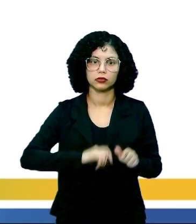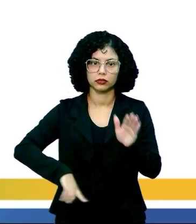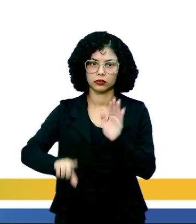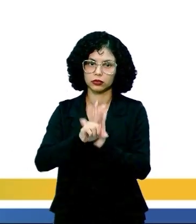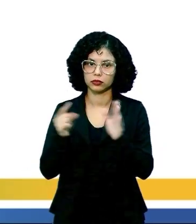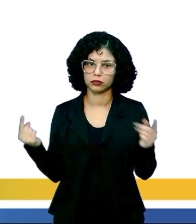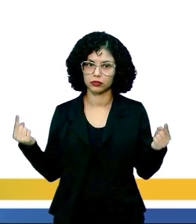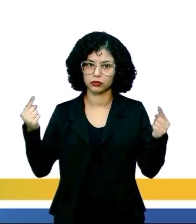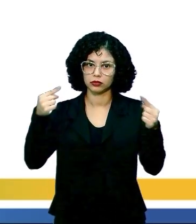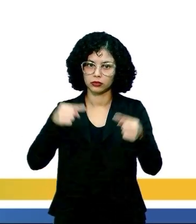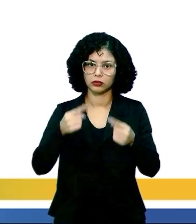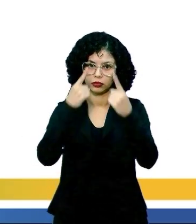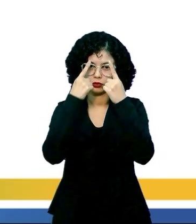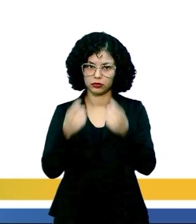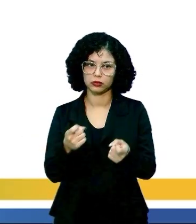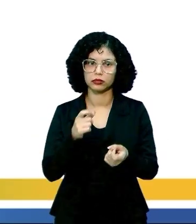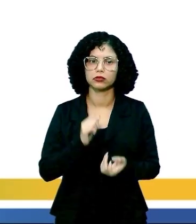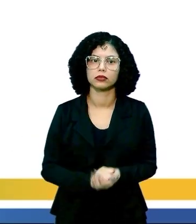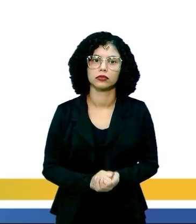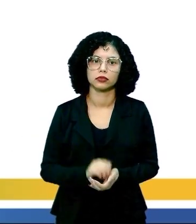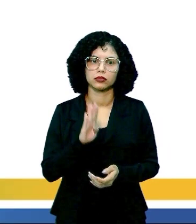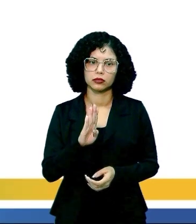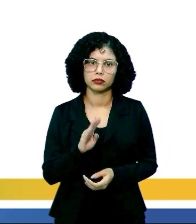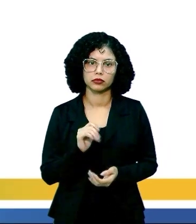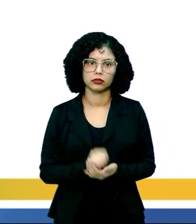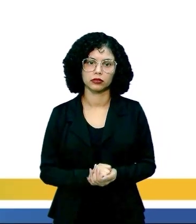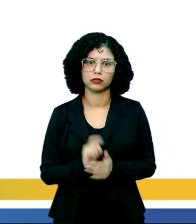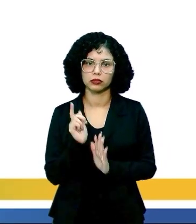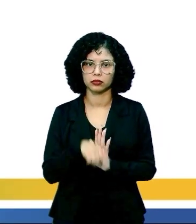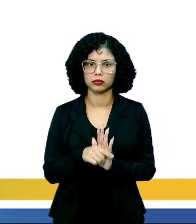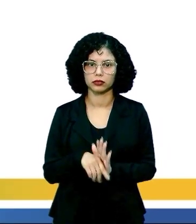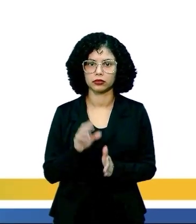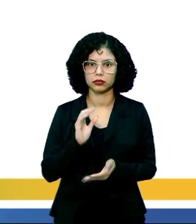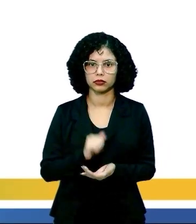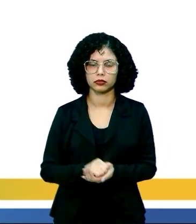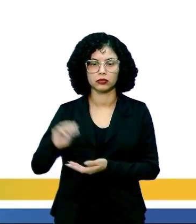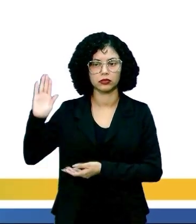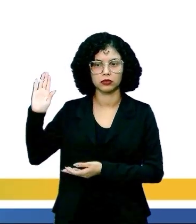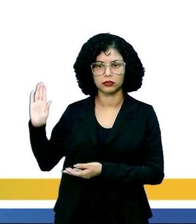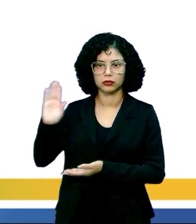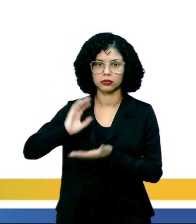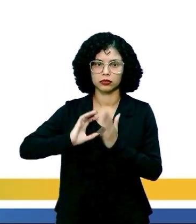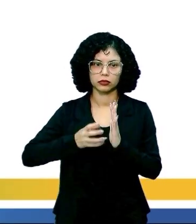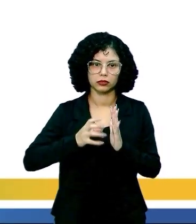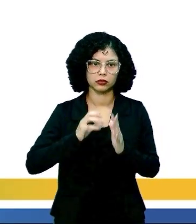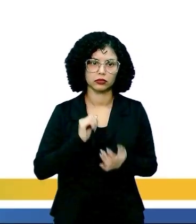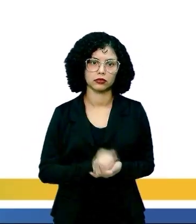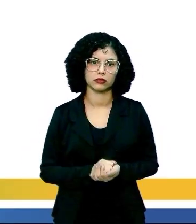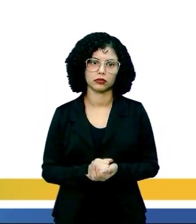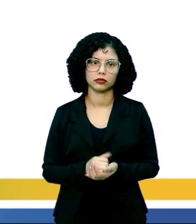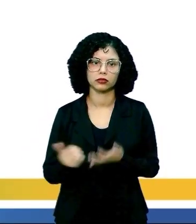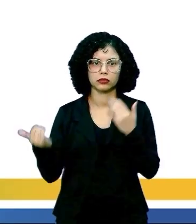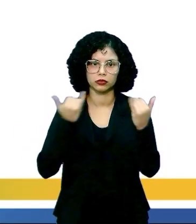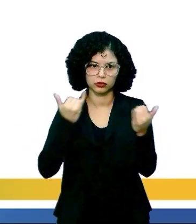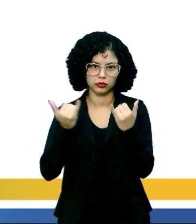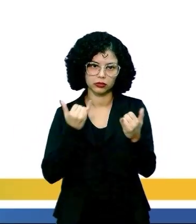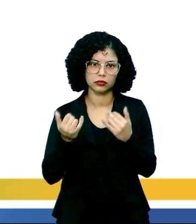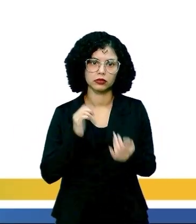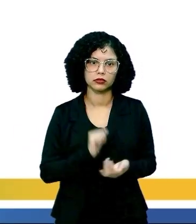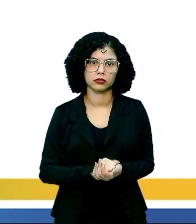de combate à violência doméstica, B, cotas de gênero nas candidaturas partidárias, letra